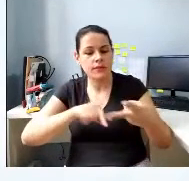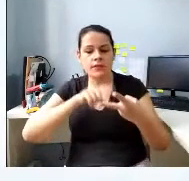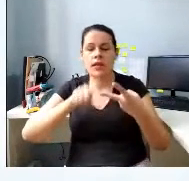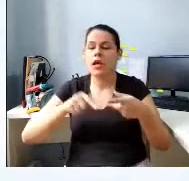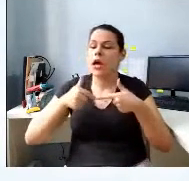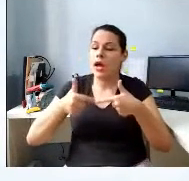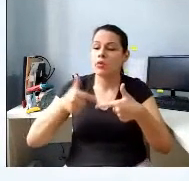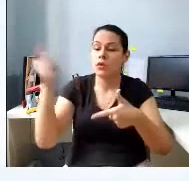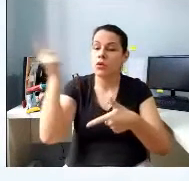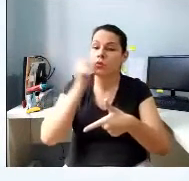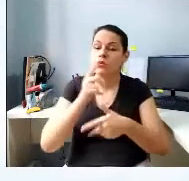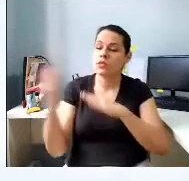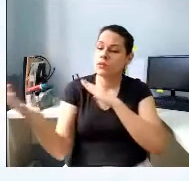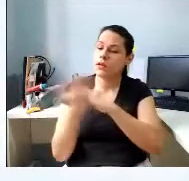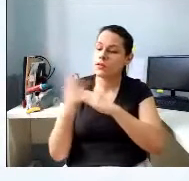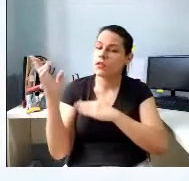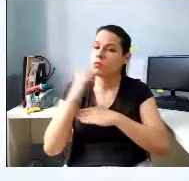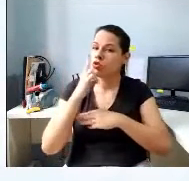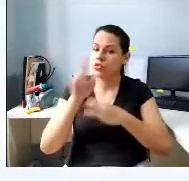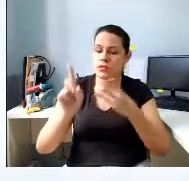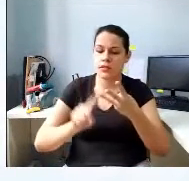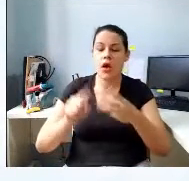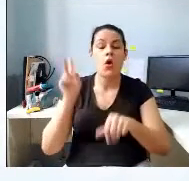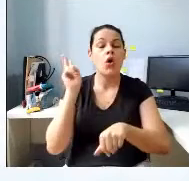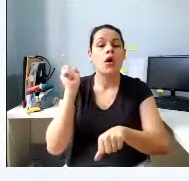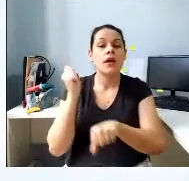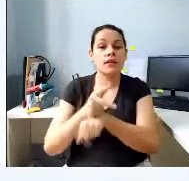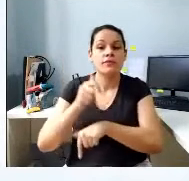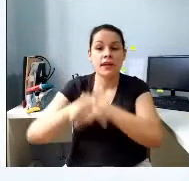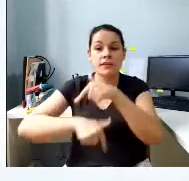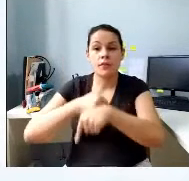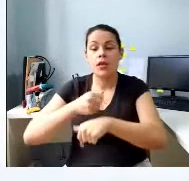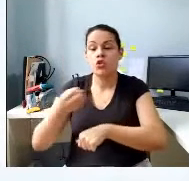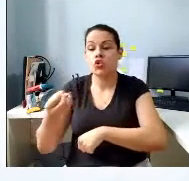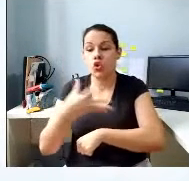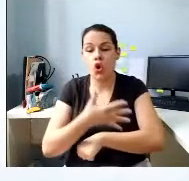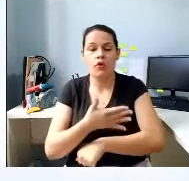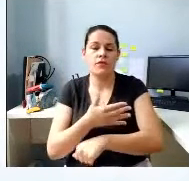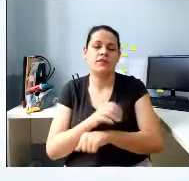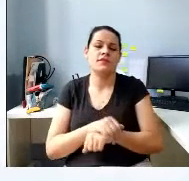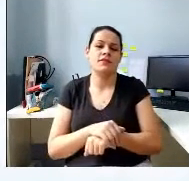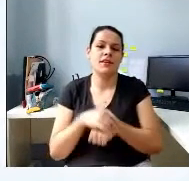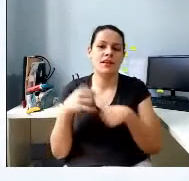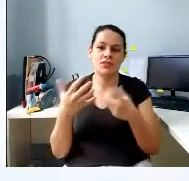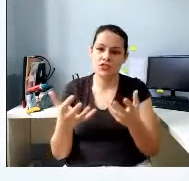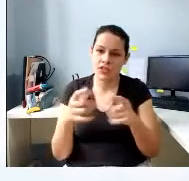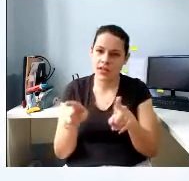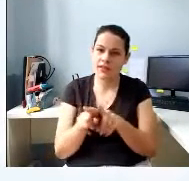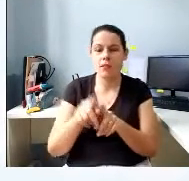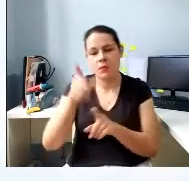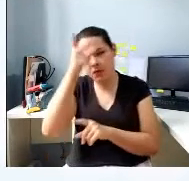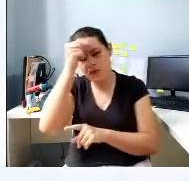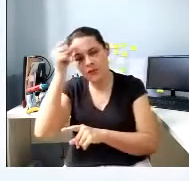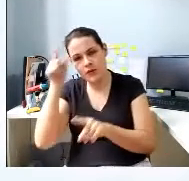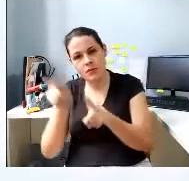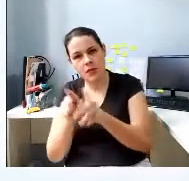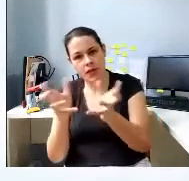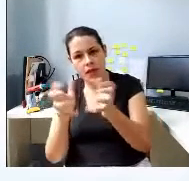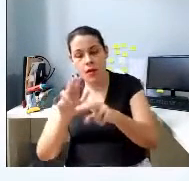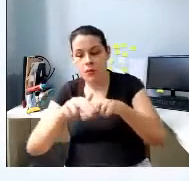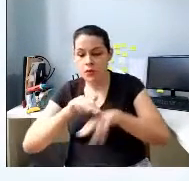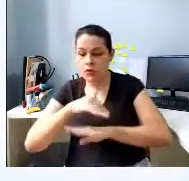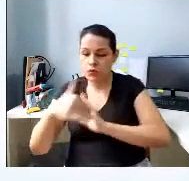emergenciais, a luta por frente de trabalho e a criação de emprego. Além disso, o movimento sindical deve se